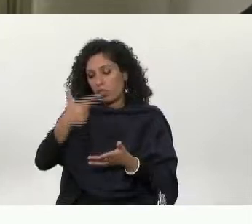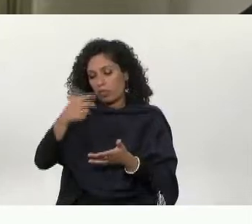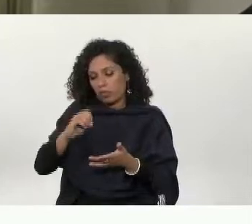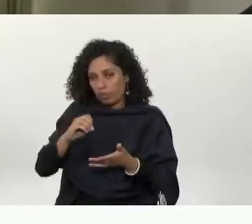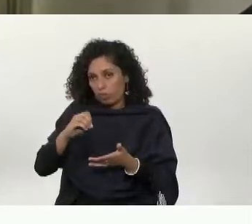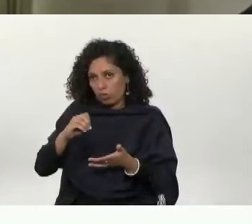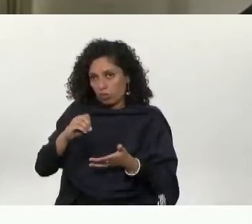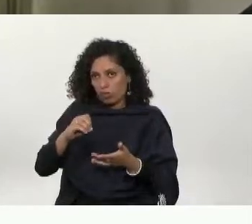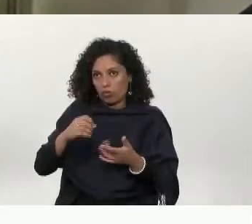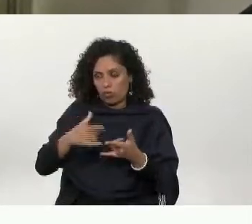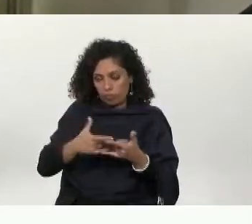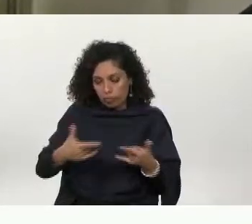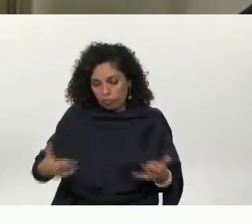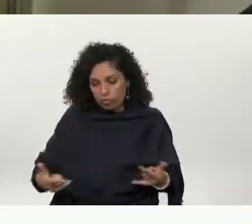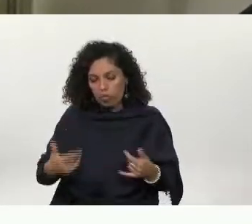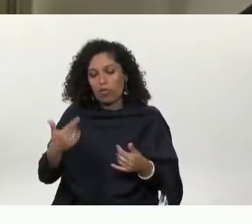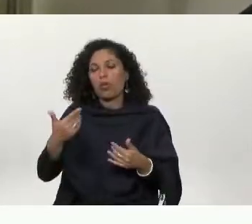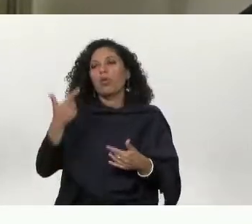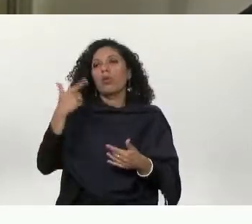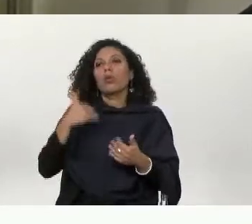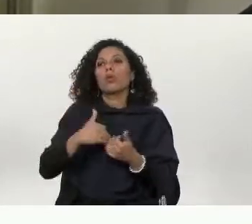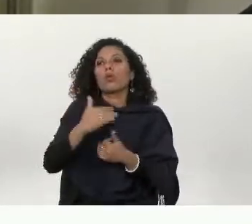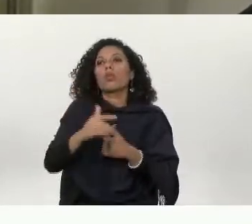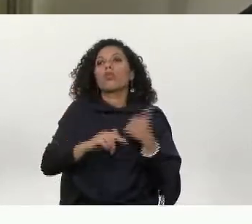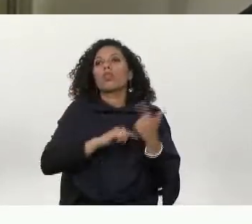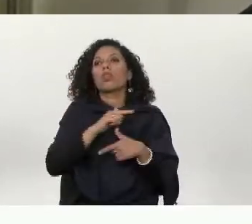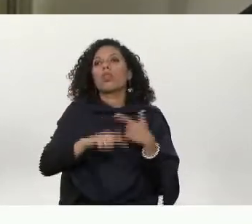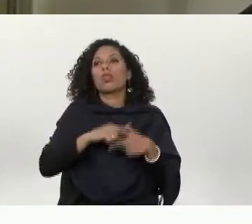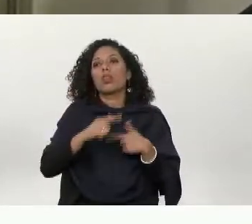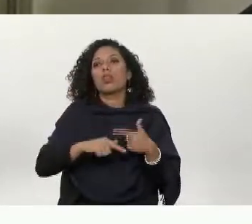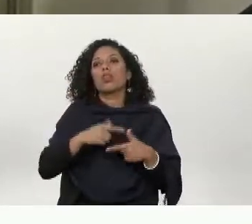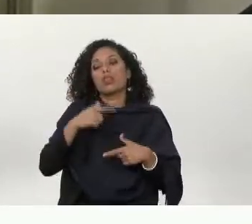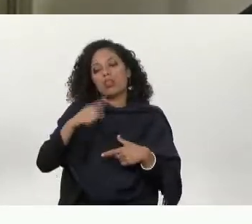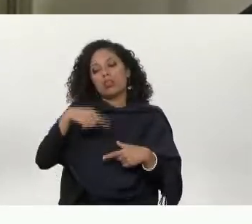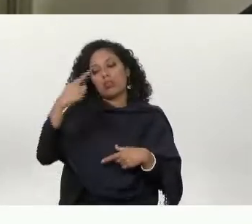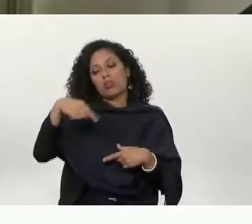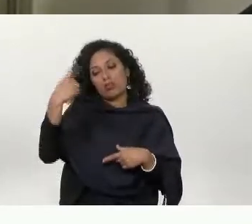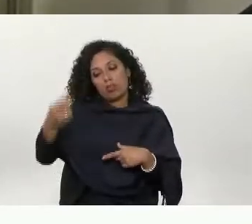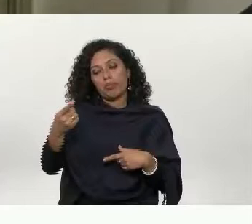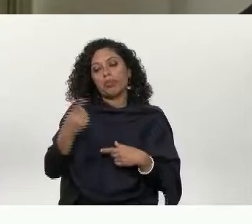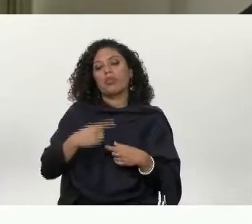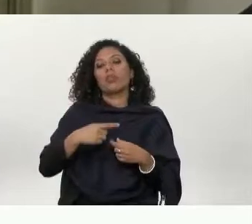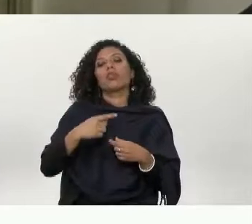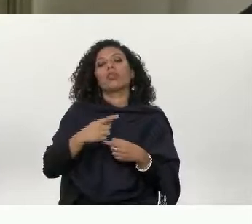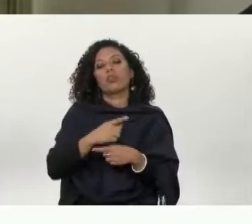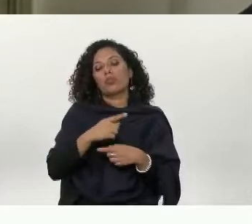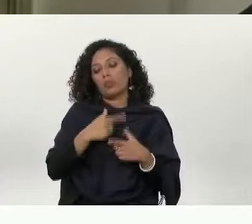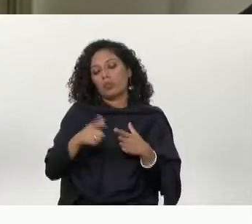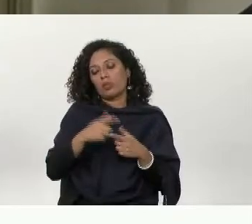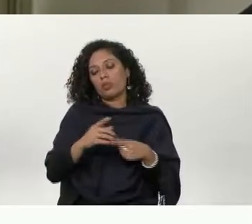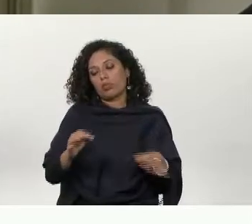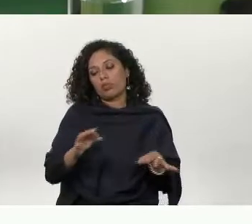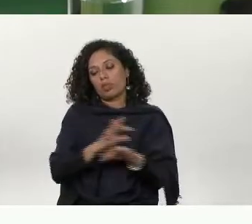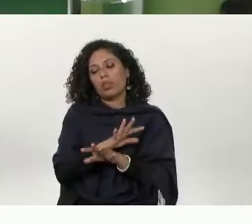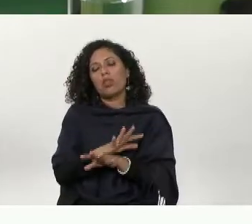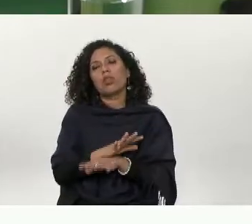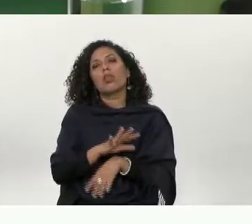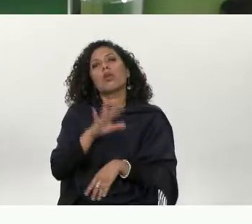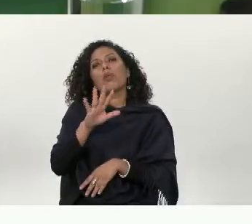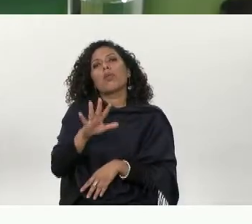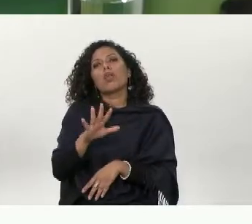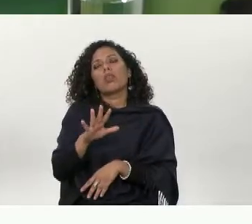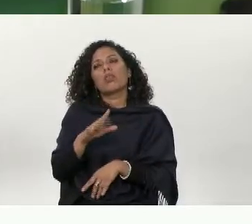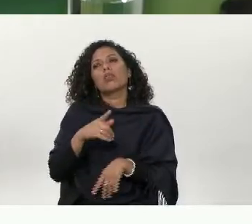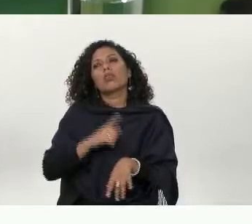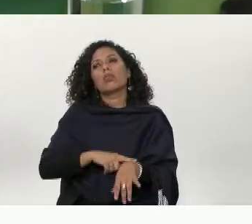tocar o hospital. Depois nós conseguimos suprir essa necessidade. O senhor pode perguntar, inclusive, essa vereadora que foi lá verificar esse fato. Em que período que o senhor